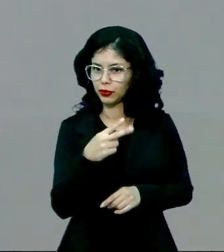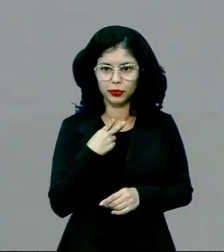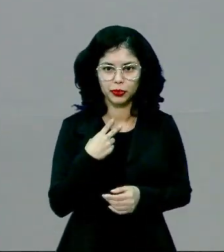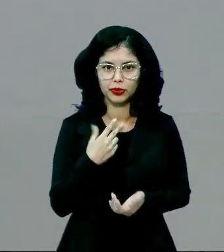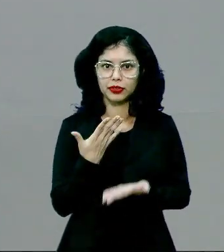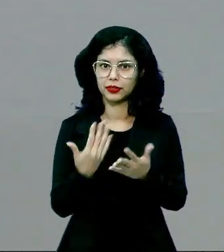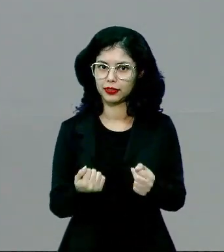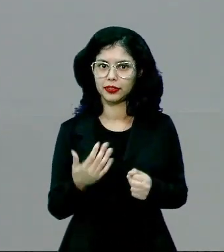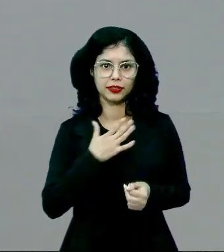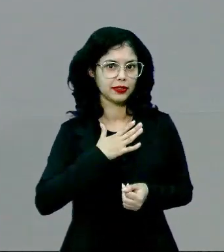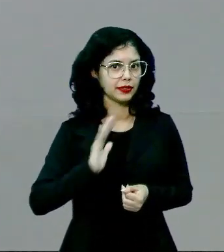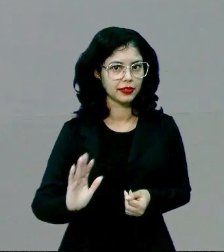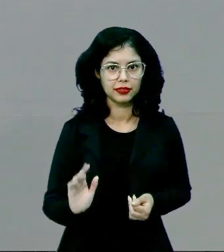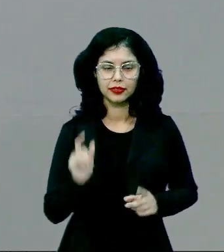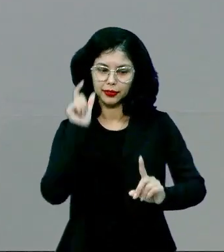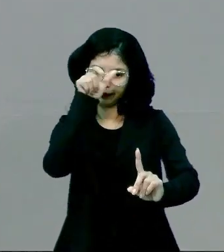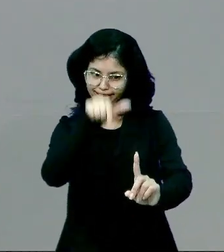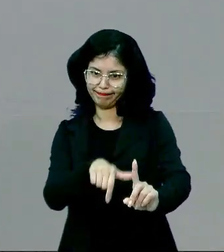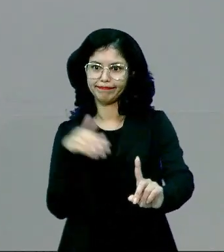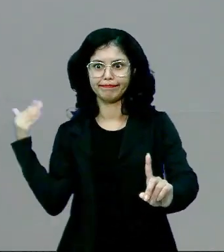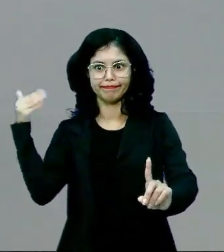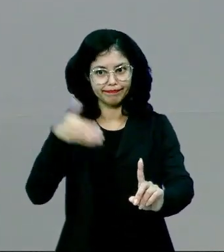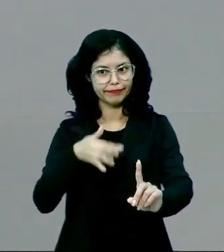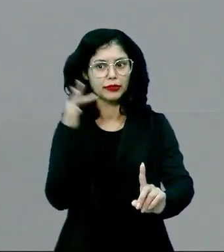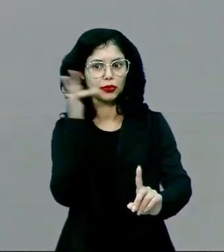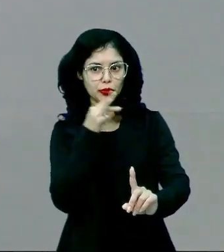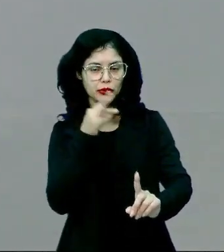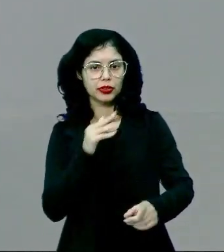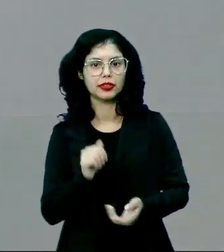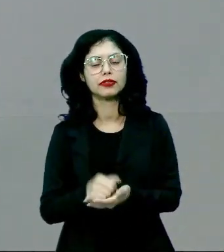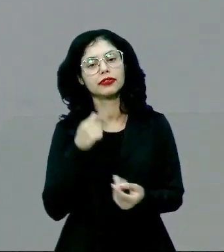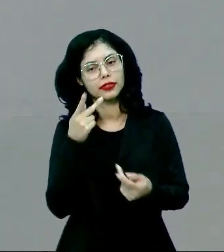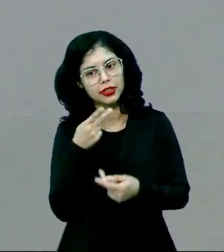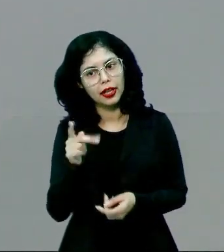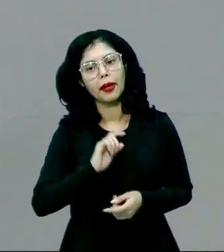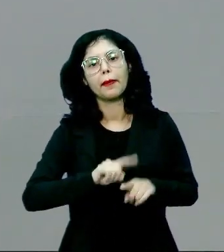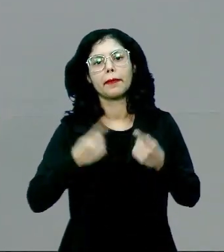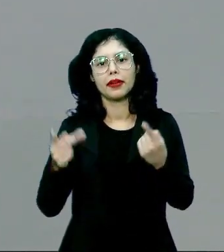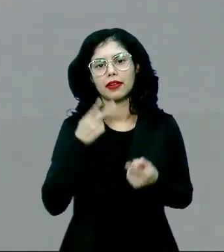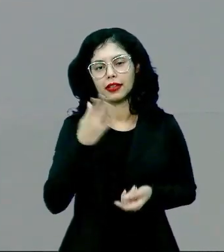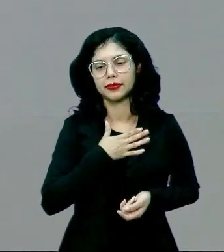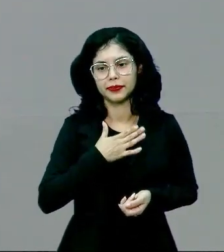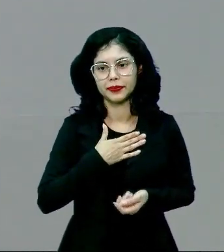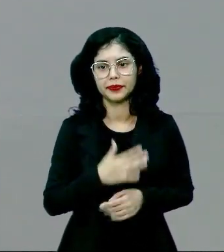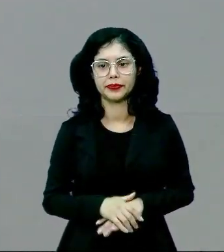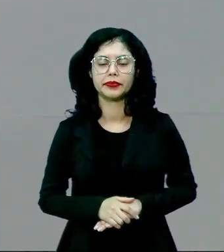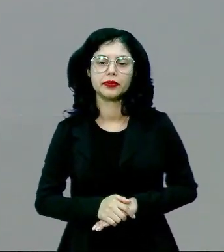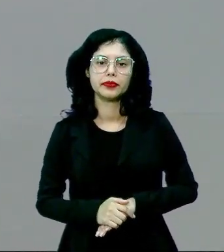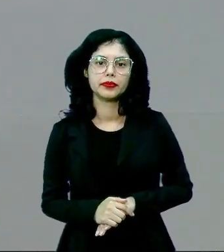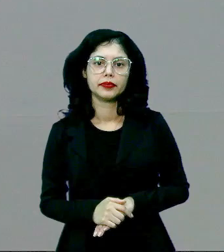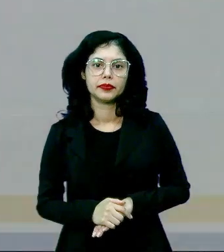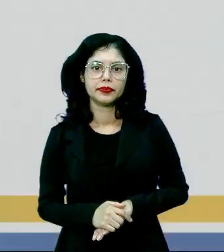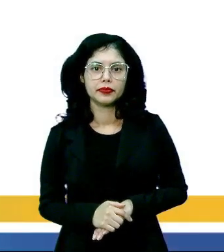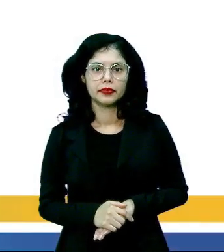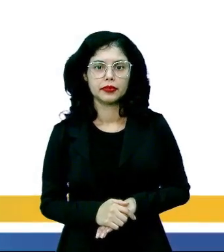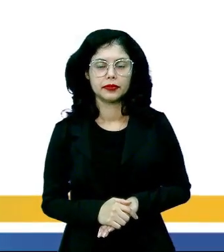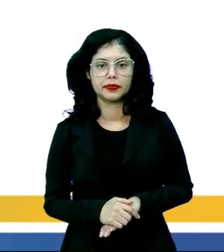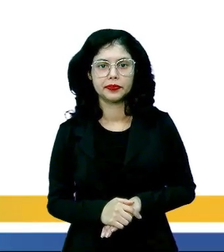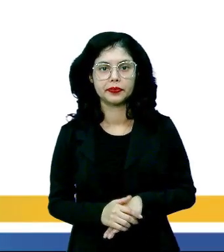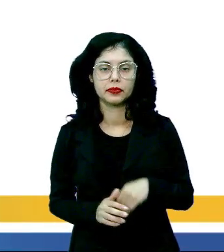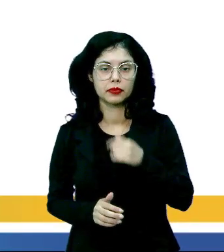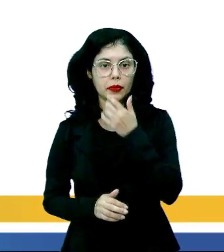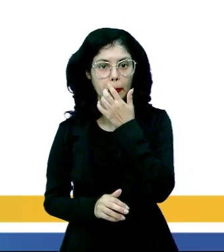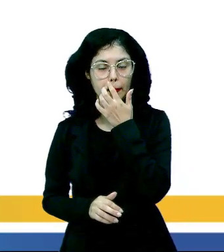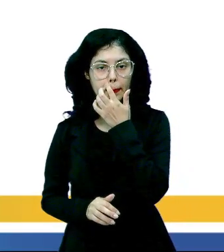autorizada né que ninguém gosta de ser alvo da Fofoca a gente gosta de fofocar Mas não gosta que ninguém fofoca sobre a gente isso é verdade